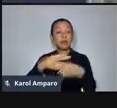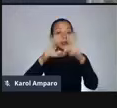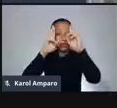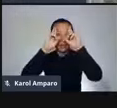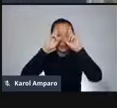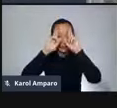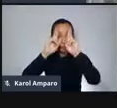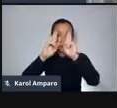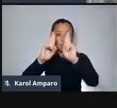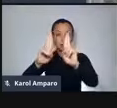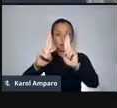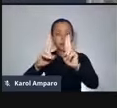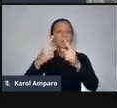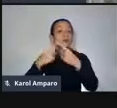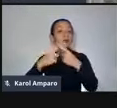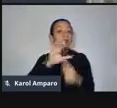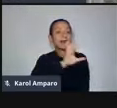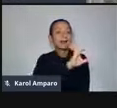pelo saber de cada um.